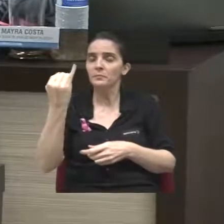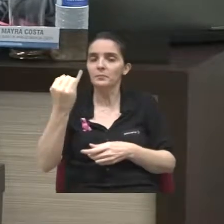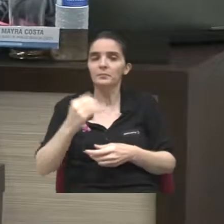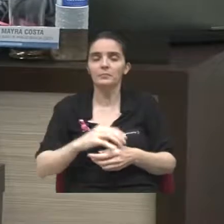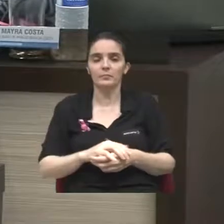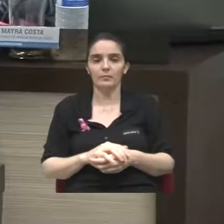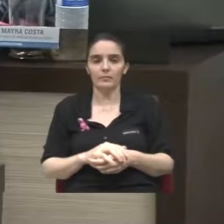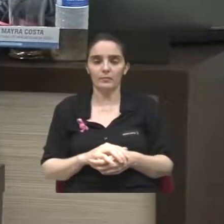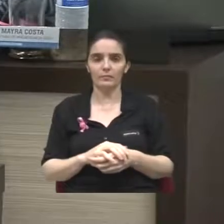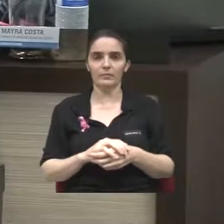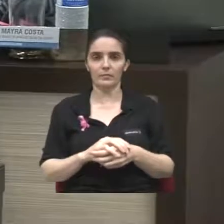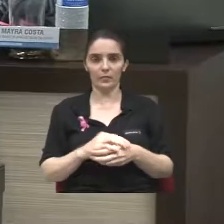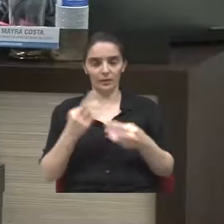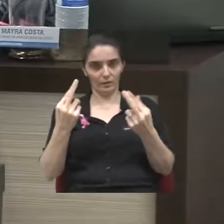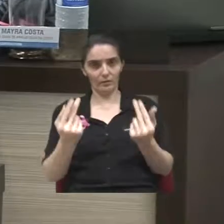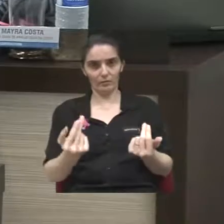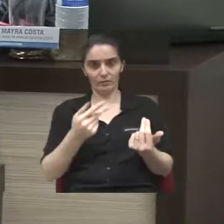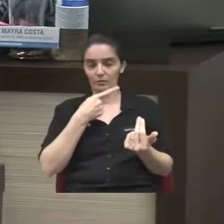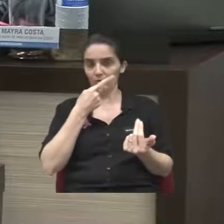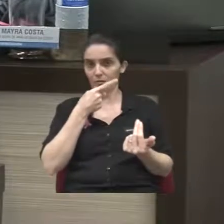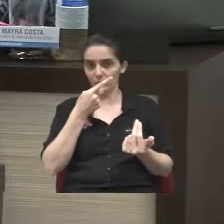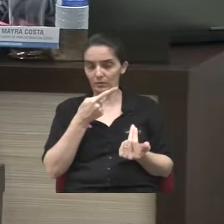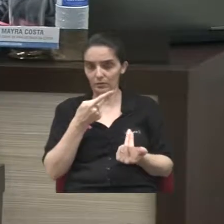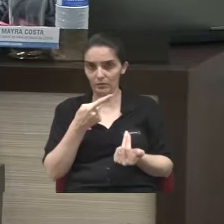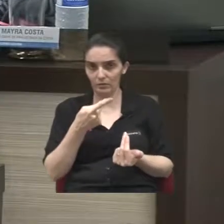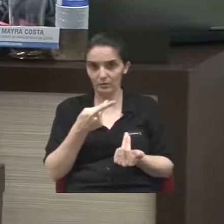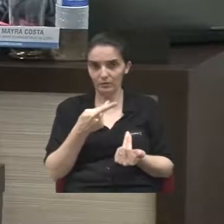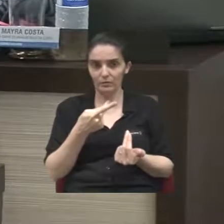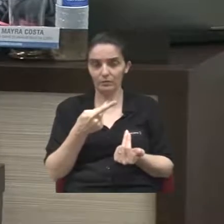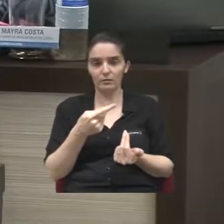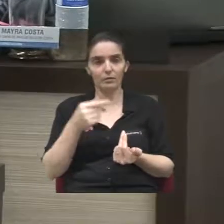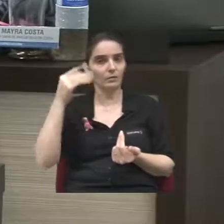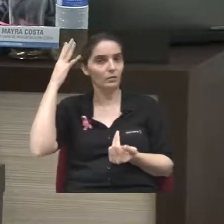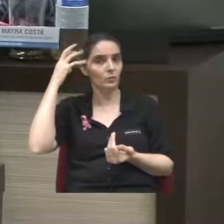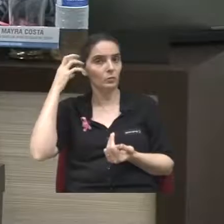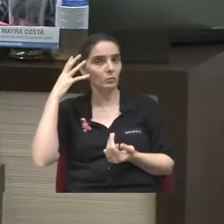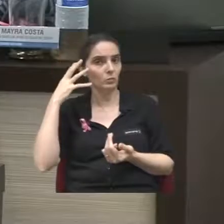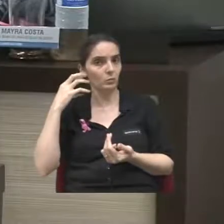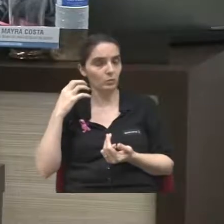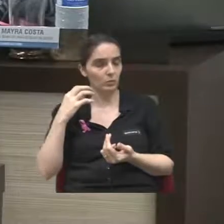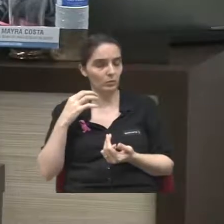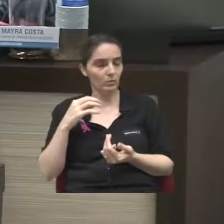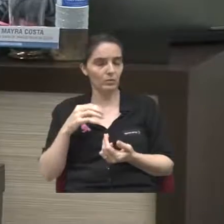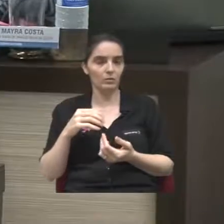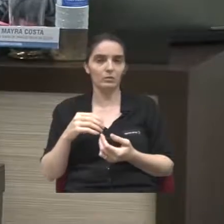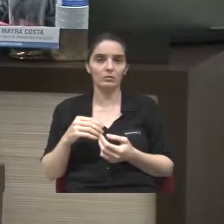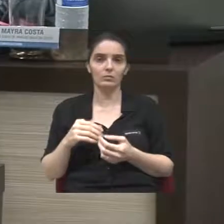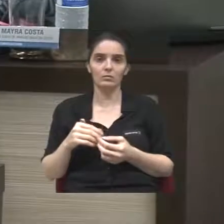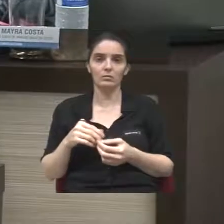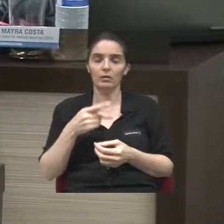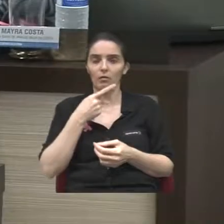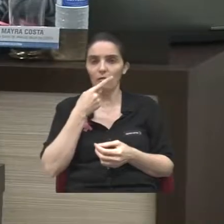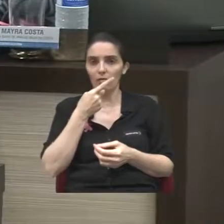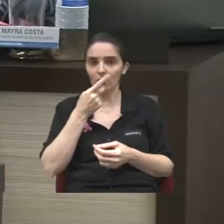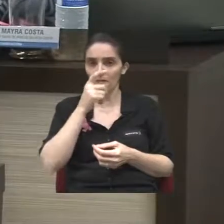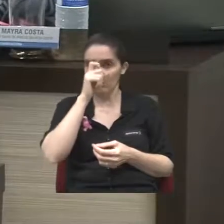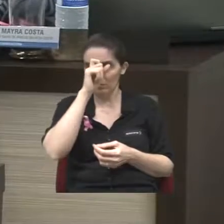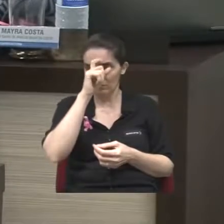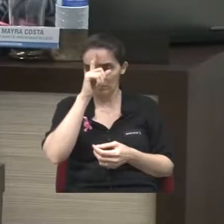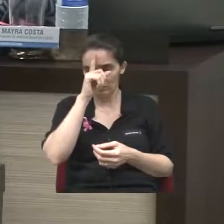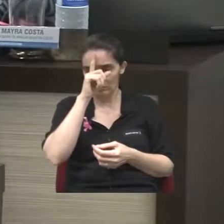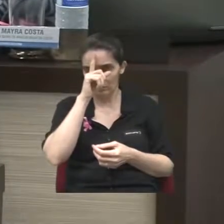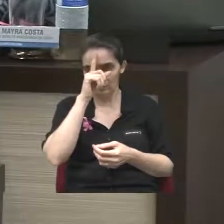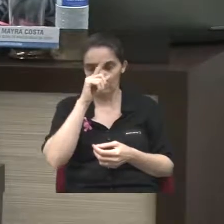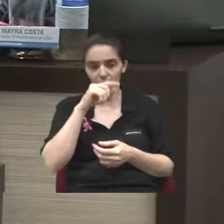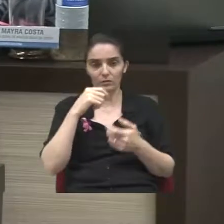nem eu disse, da Lubogo, que fala os hospitais e maternidades ofereçam paz